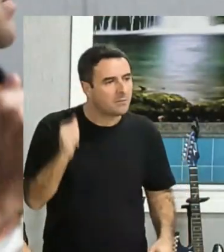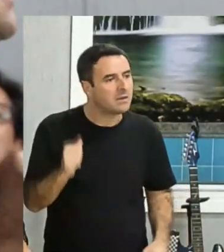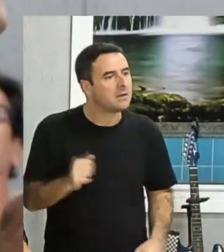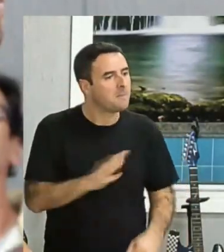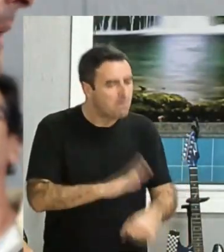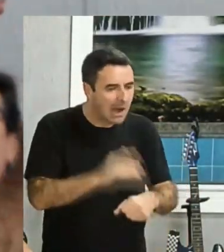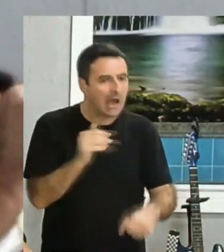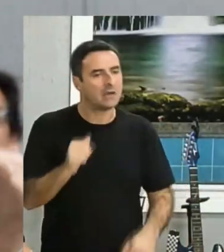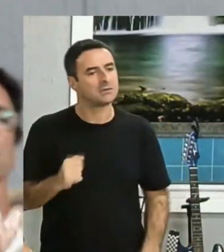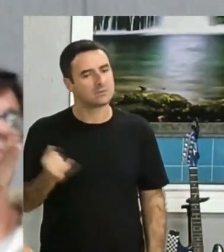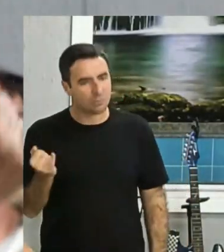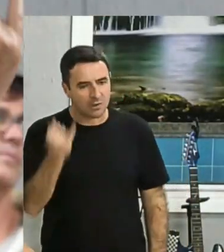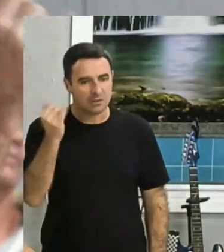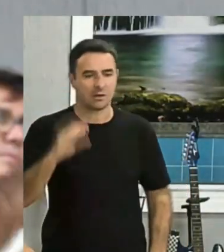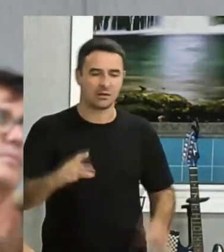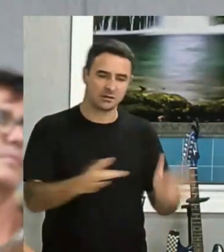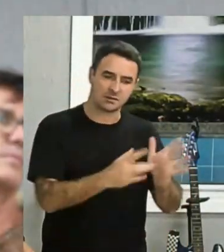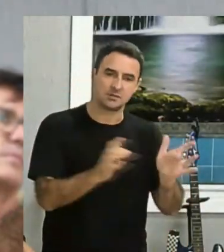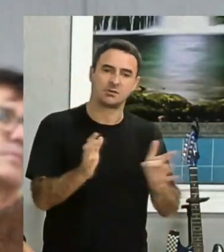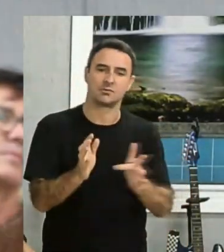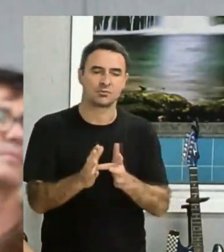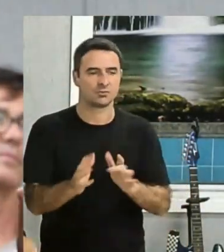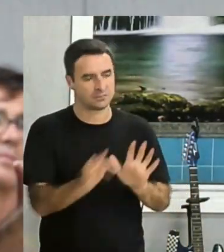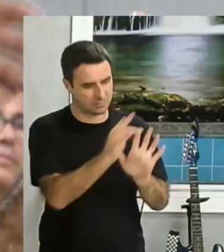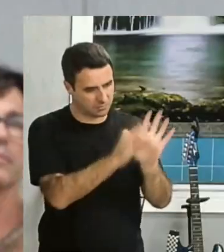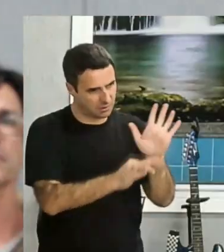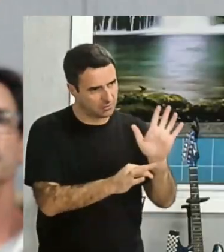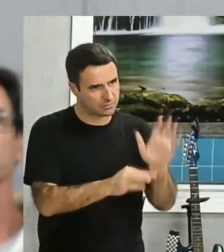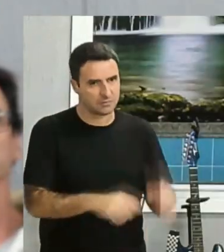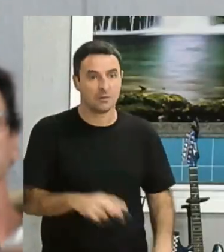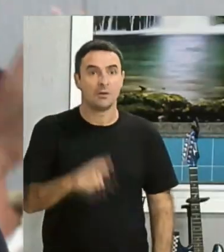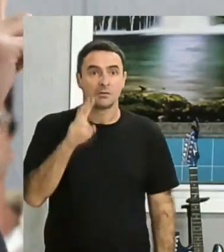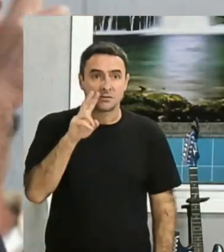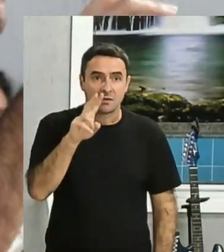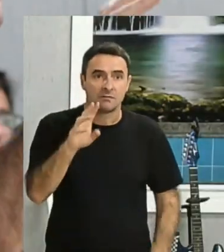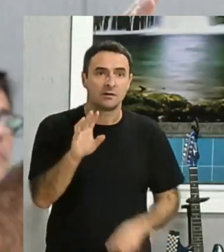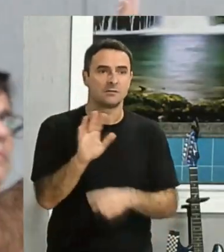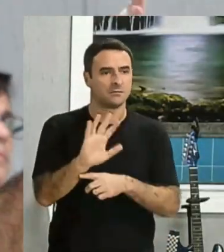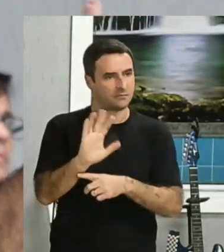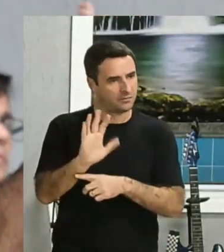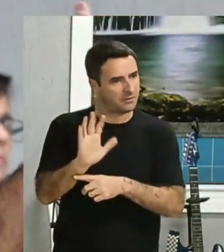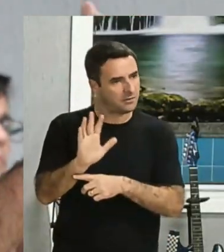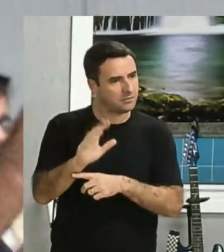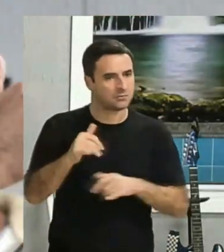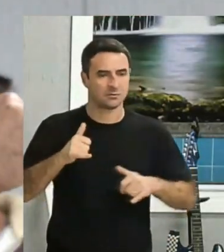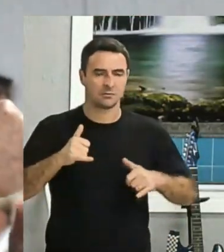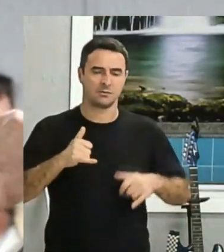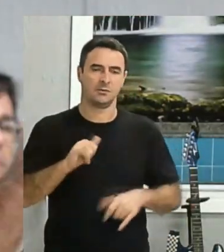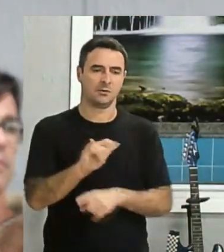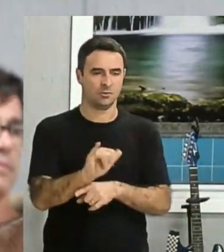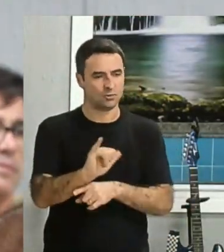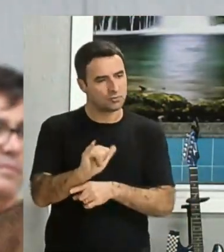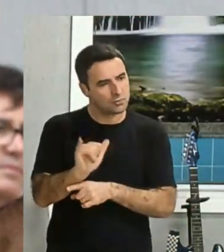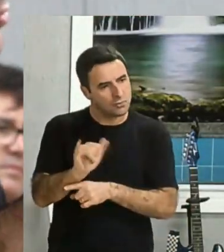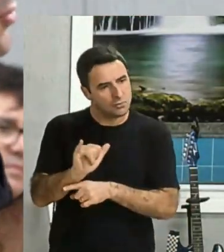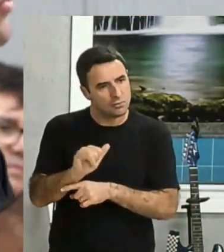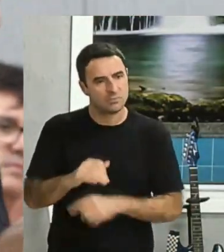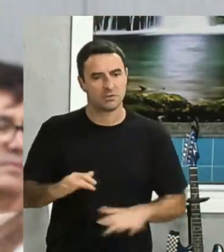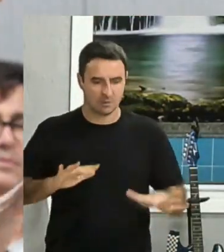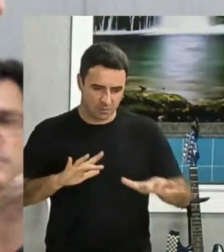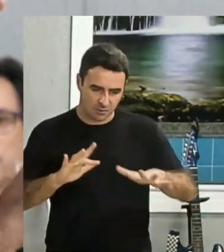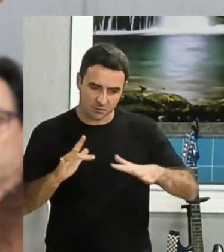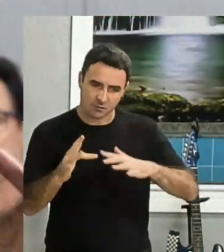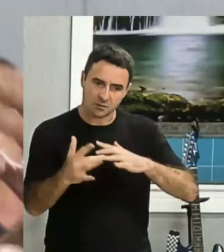pouco sobre Jesus. Se você está nos vendo aí através das redes sociais, na